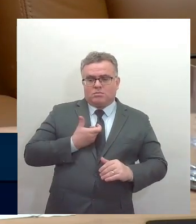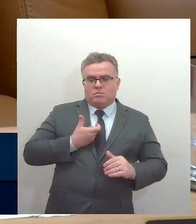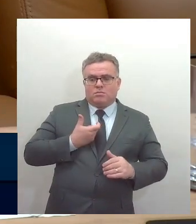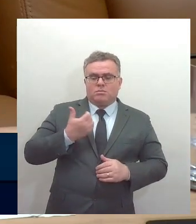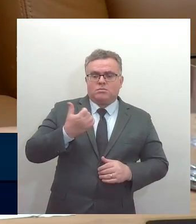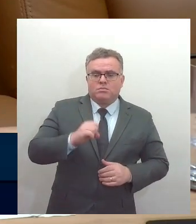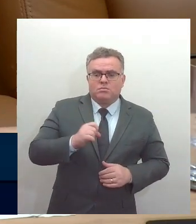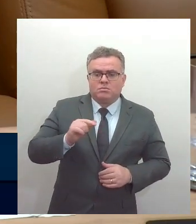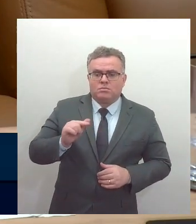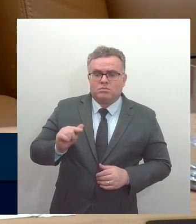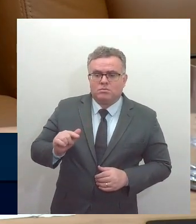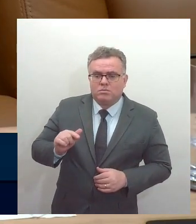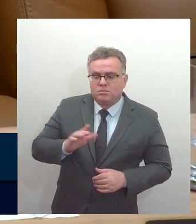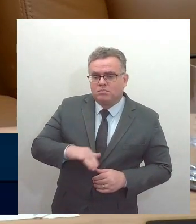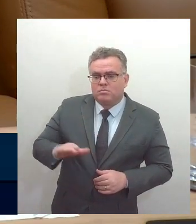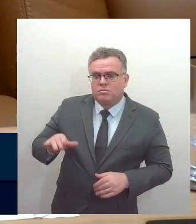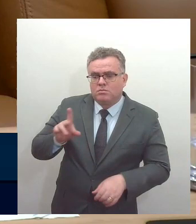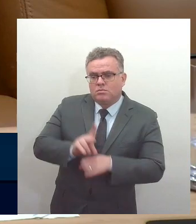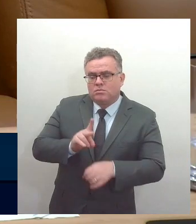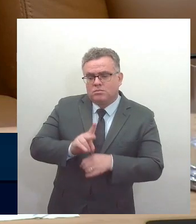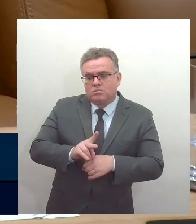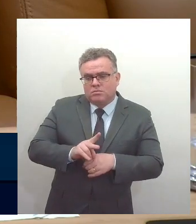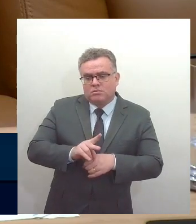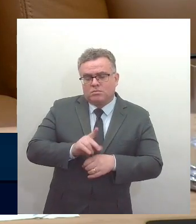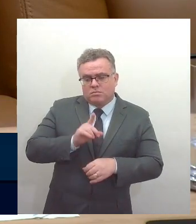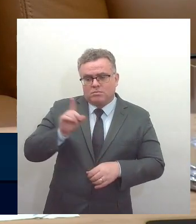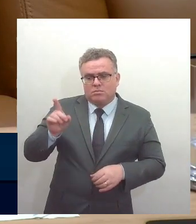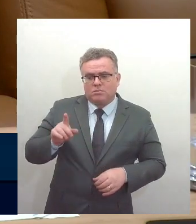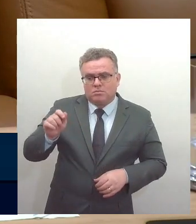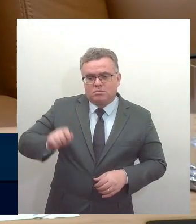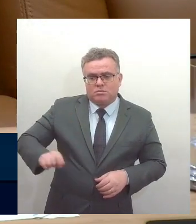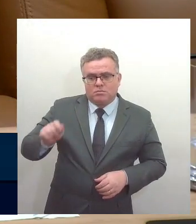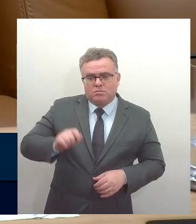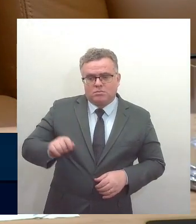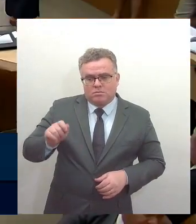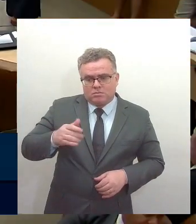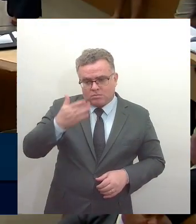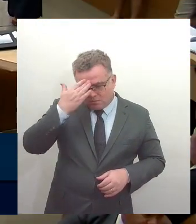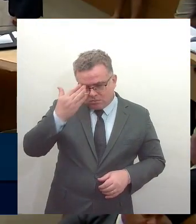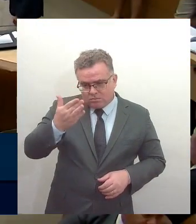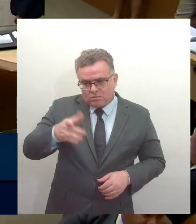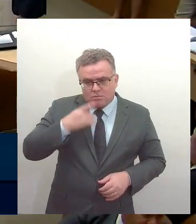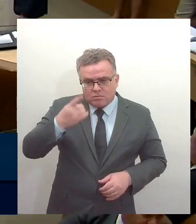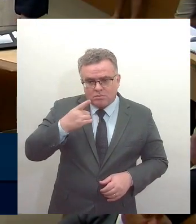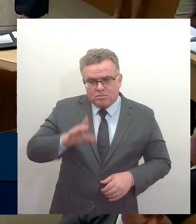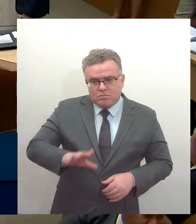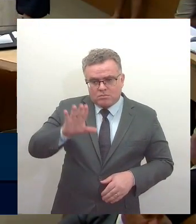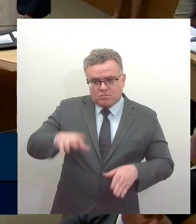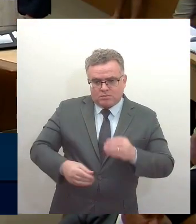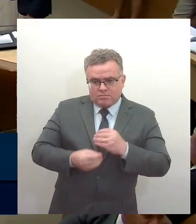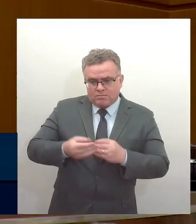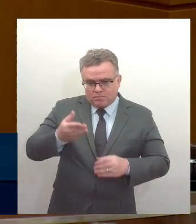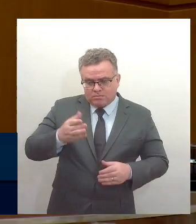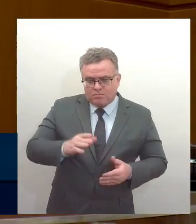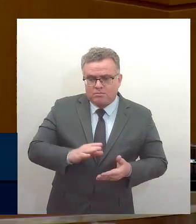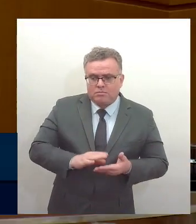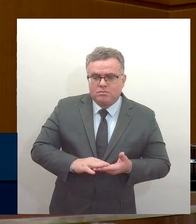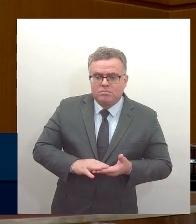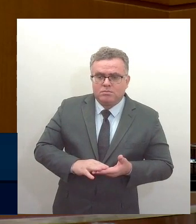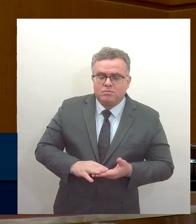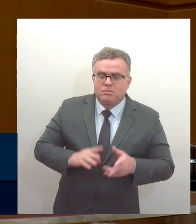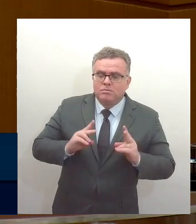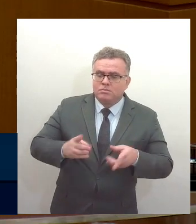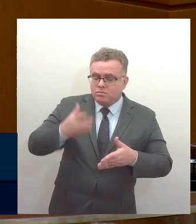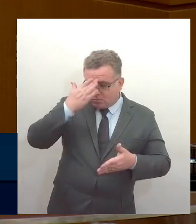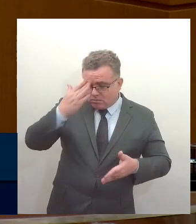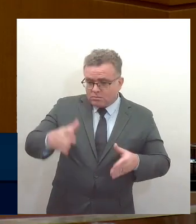essa associação. Muito obrigado, nobre deputado Luizão Donatempe. Eu que agradeço a Vossa Excelência, deputada Adailton. Pode contar